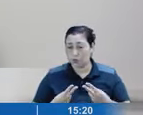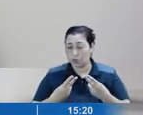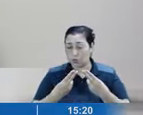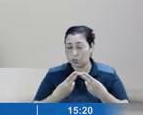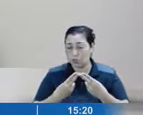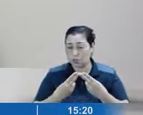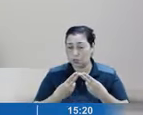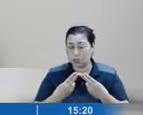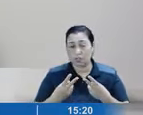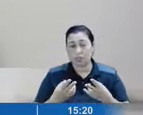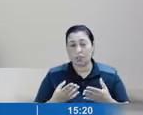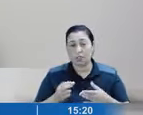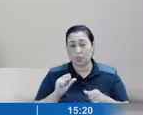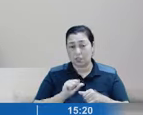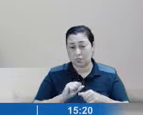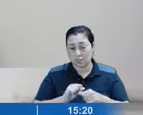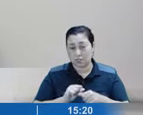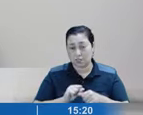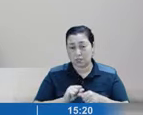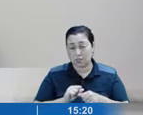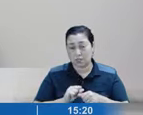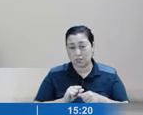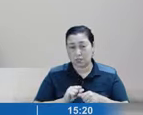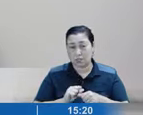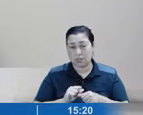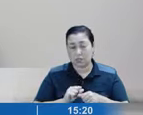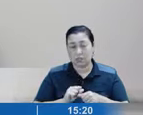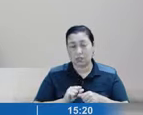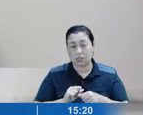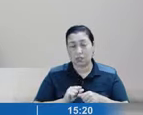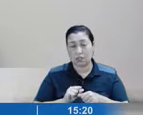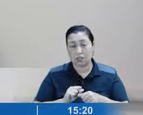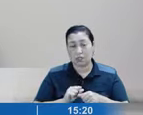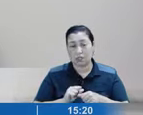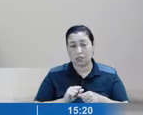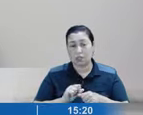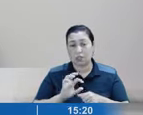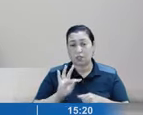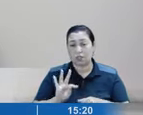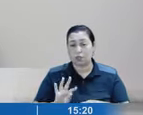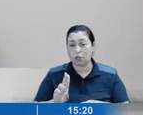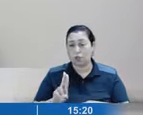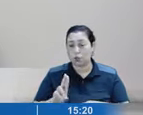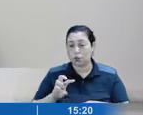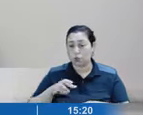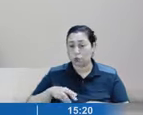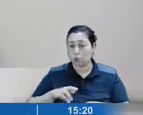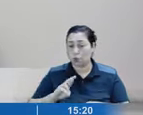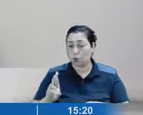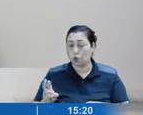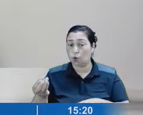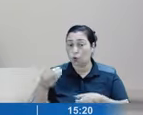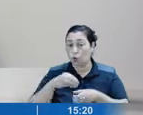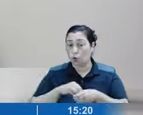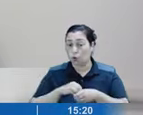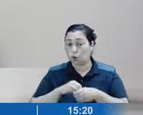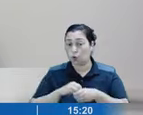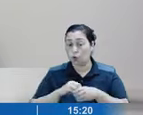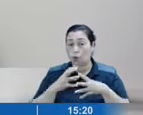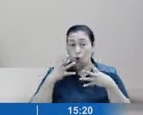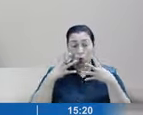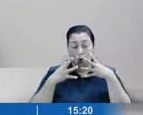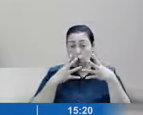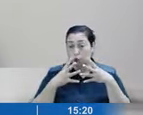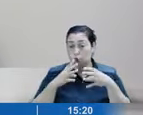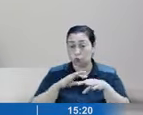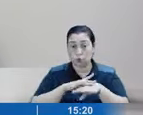ressecção e fez a quimioterapia após a cirurgia e o tumor voltou. No início, ela estava confundindo com uma